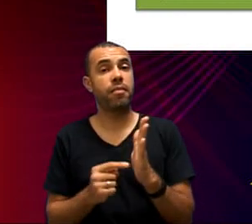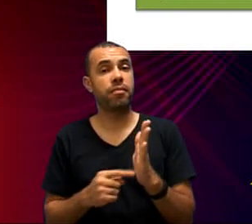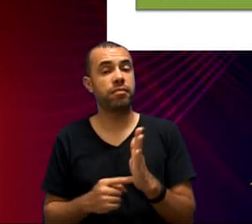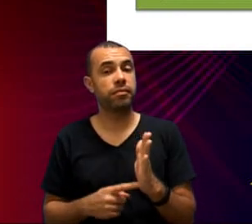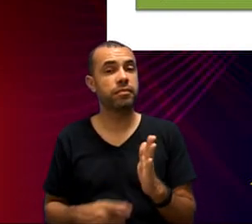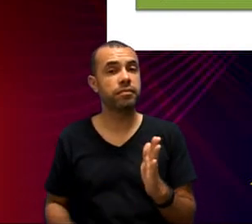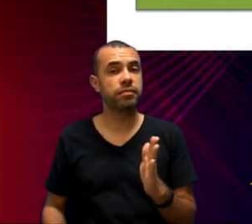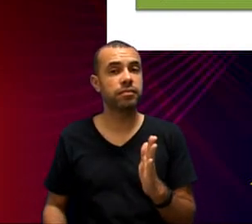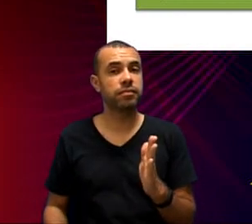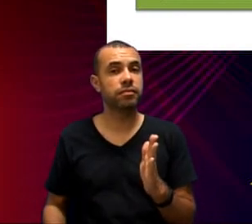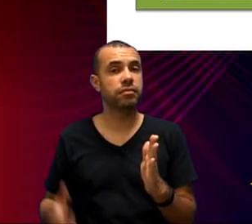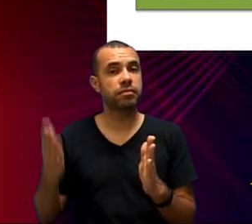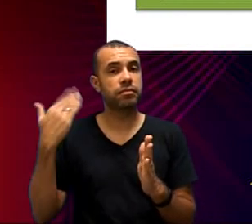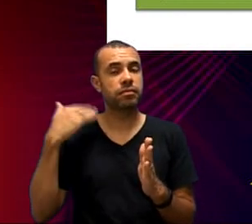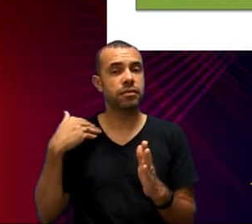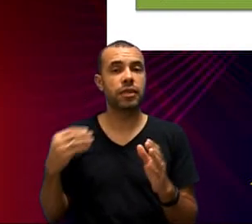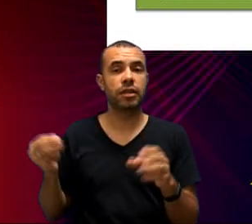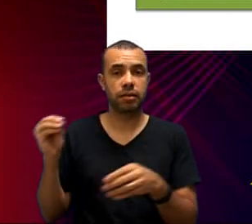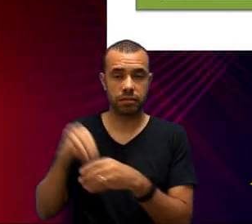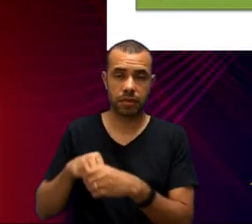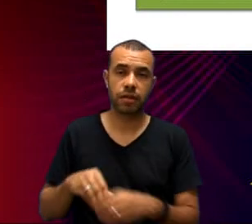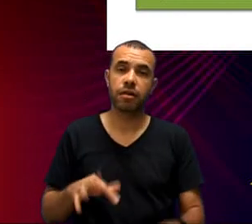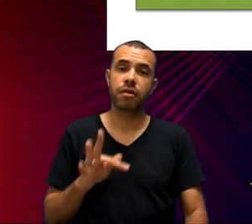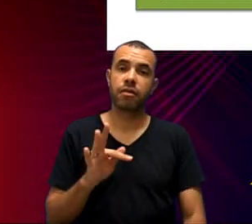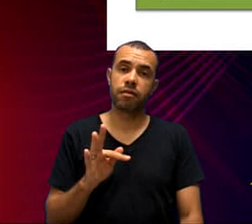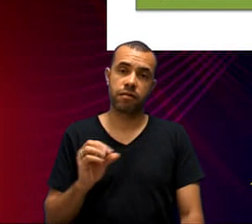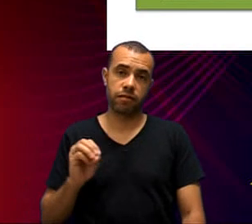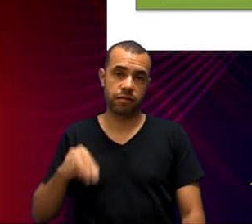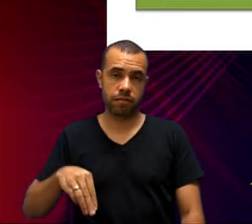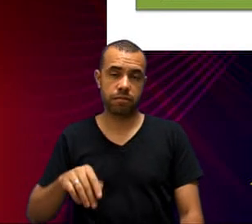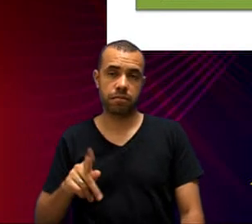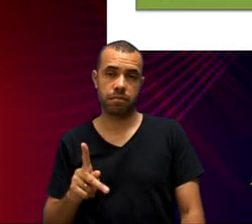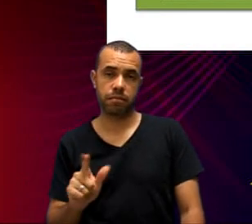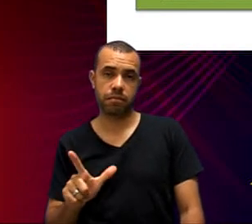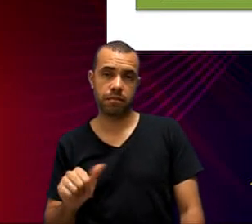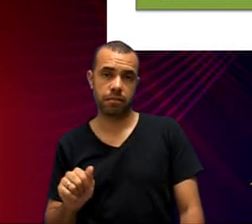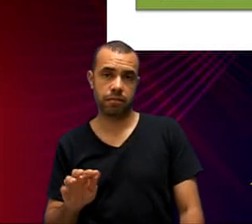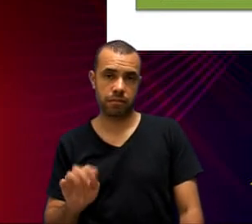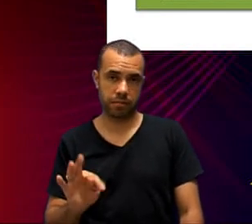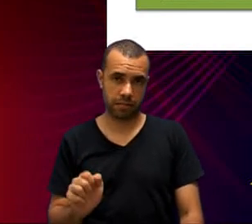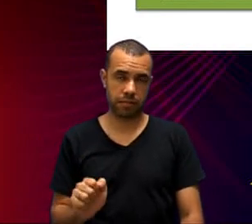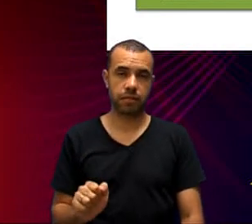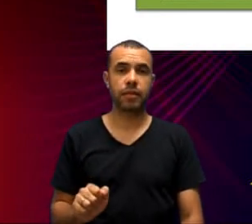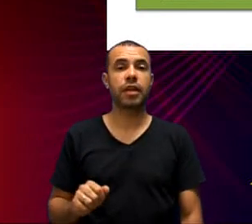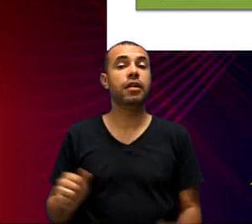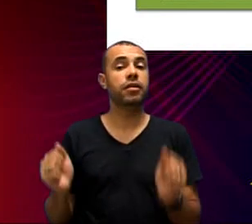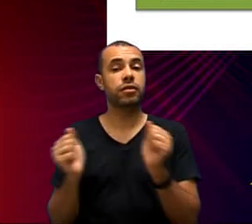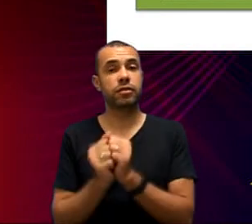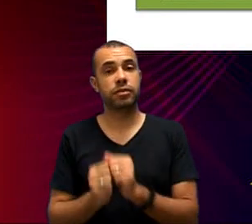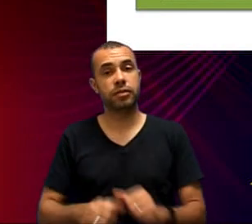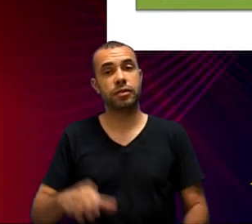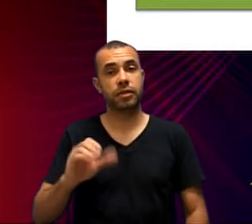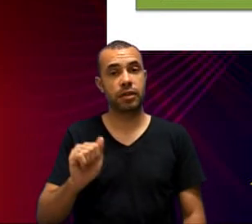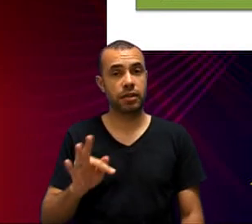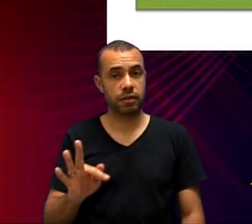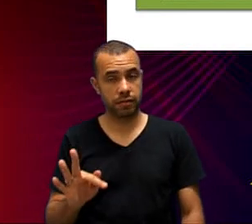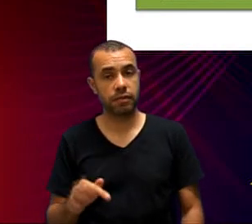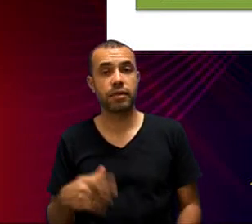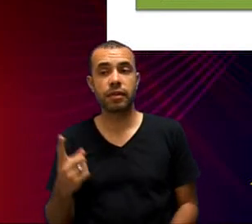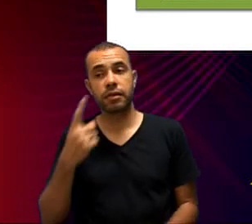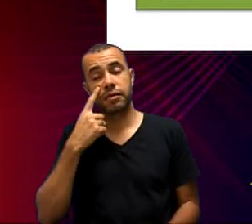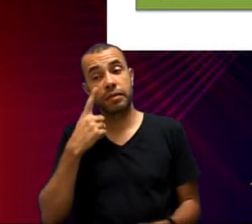banco? Do Fonplata, e que nós estamos tentando, junto à CAF, que a CAF